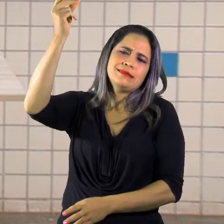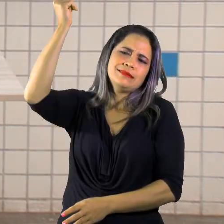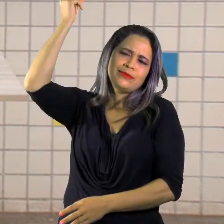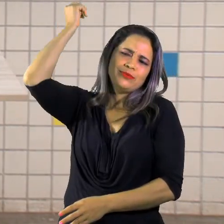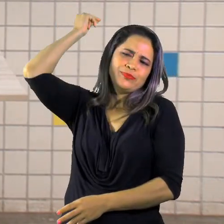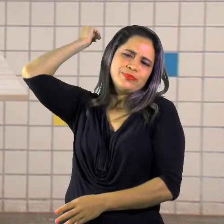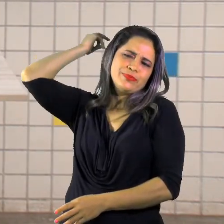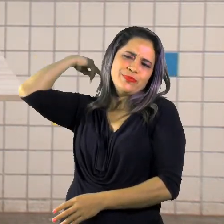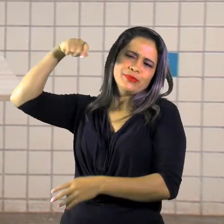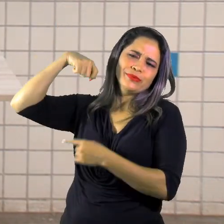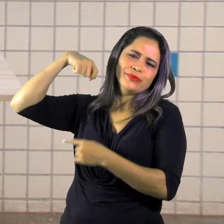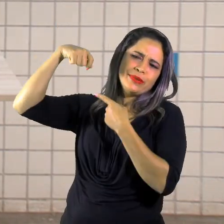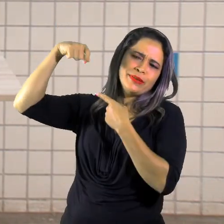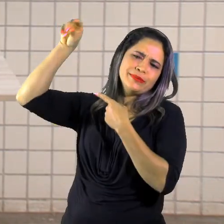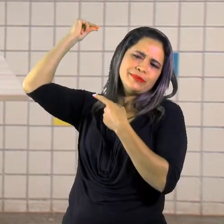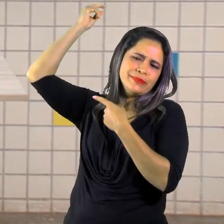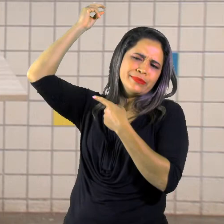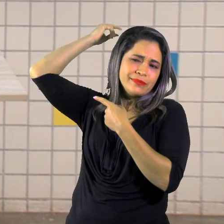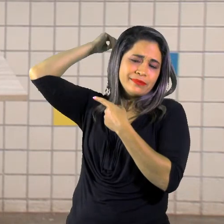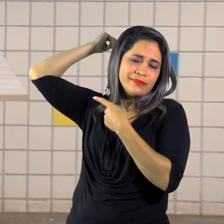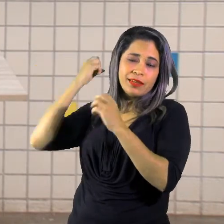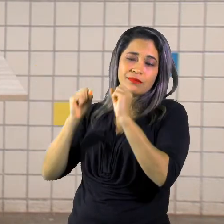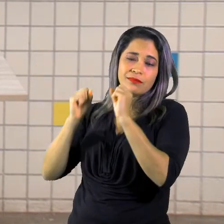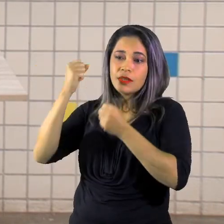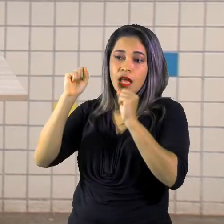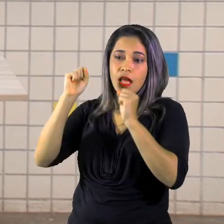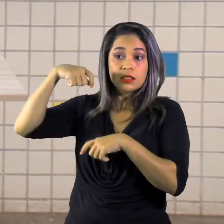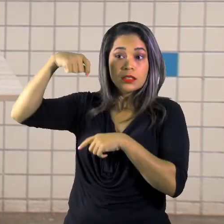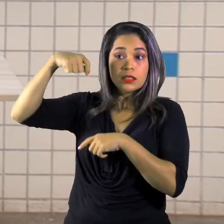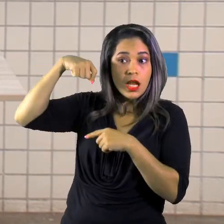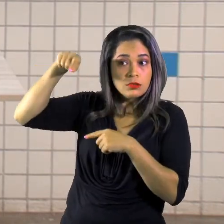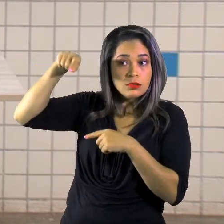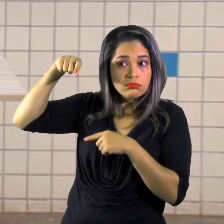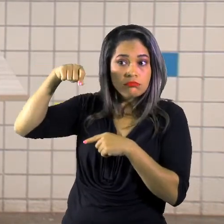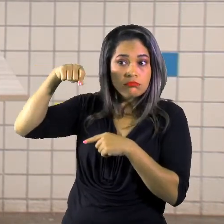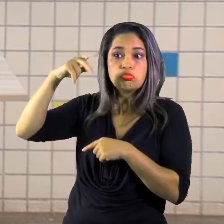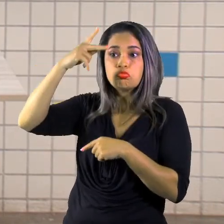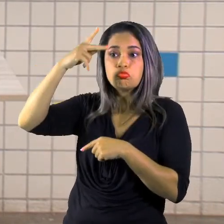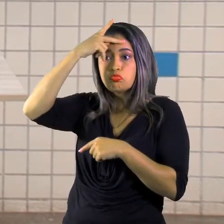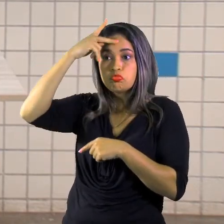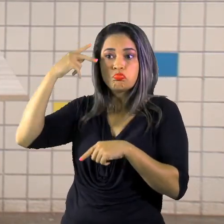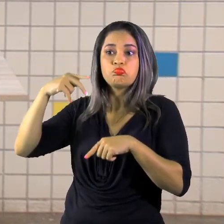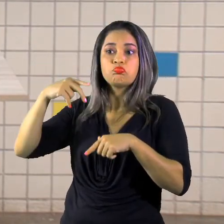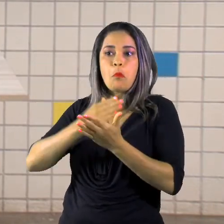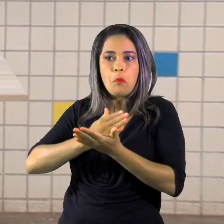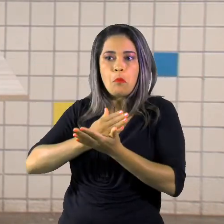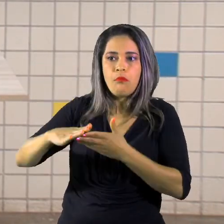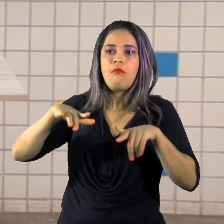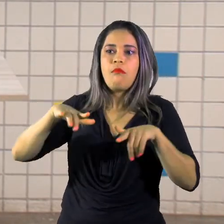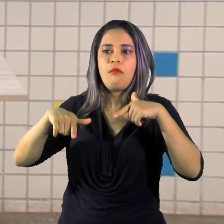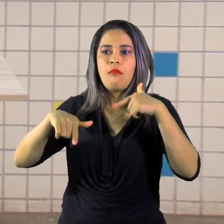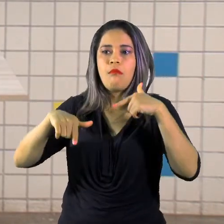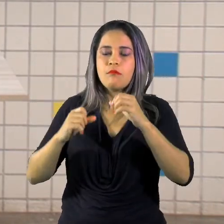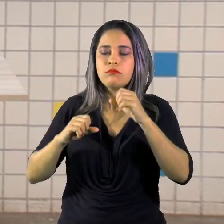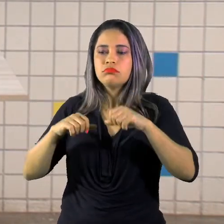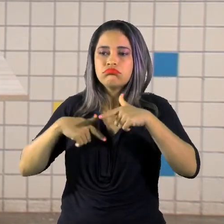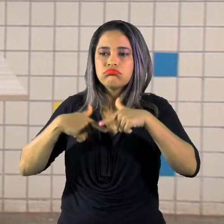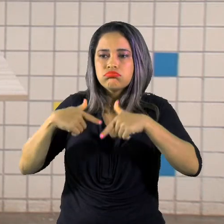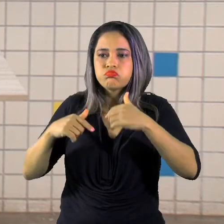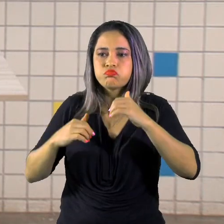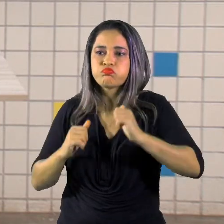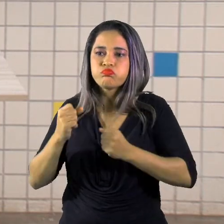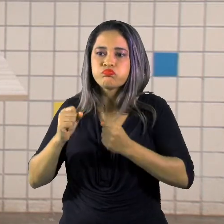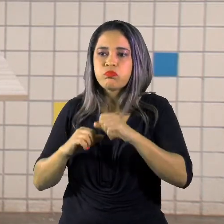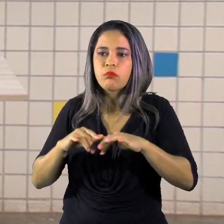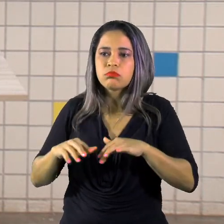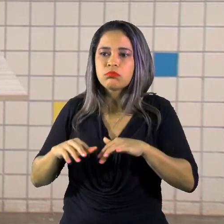Industrial, tá? Das fábricas. A sirene tocava, os trabalhadores tinham que começar a manusear as máquinas. Eles só